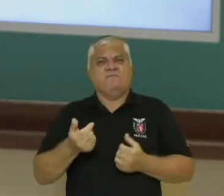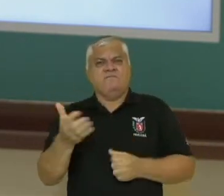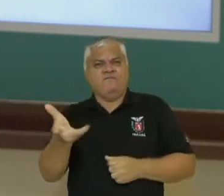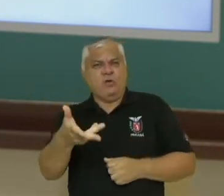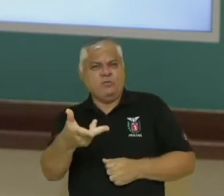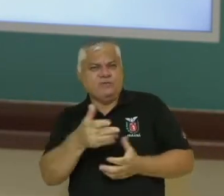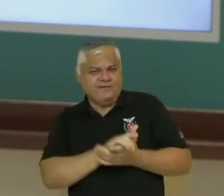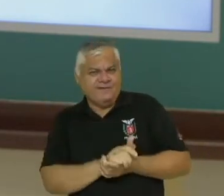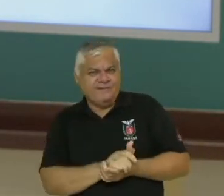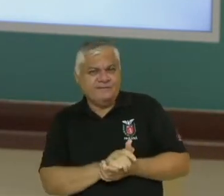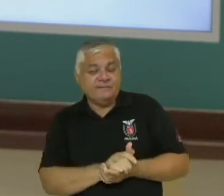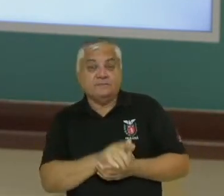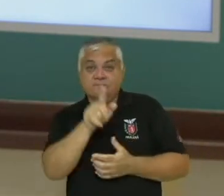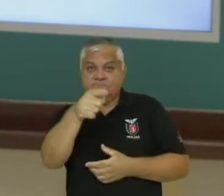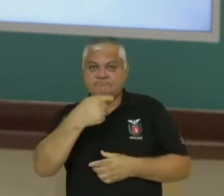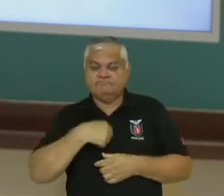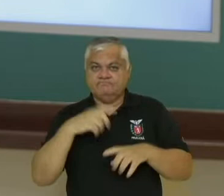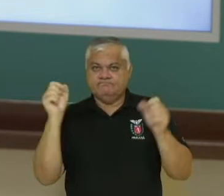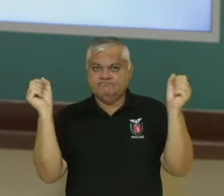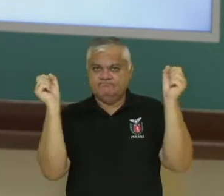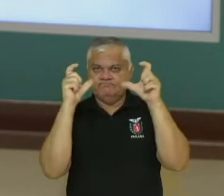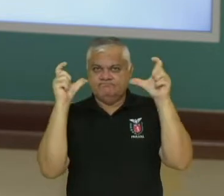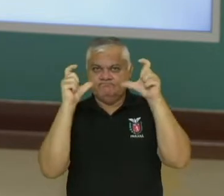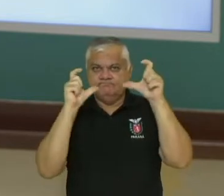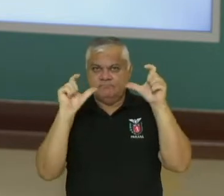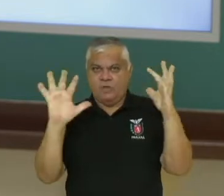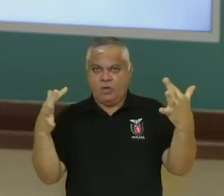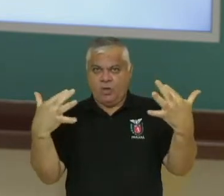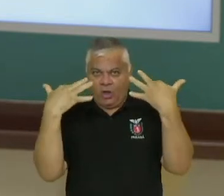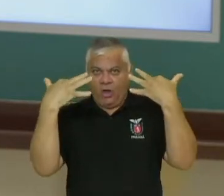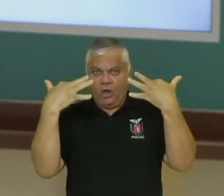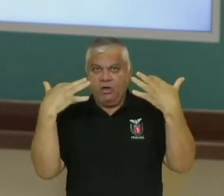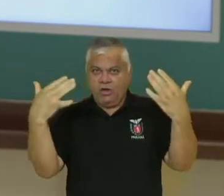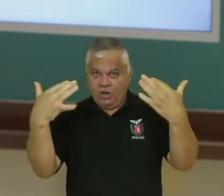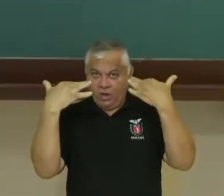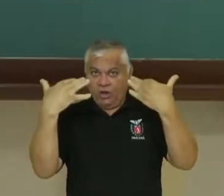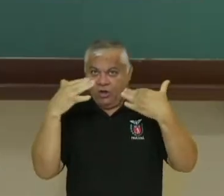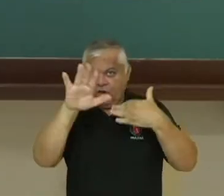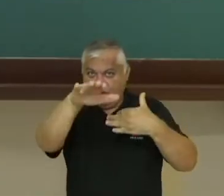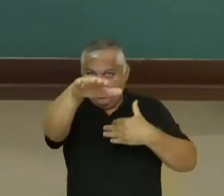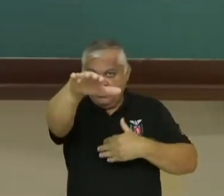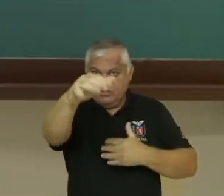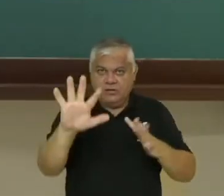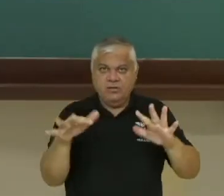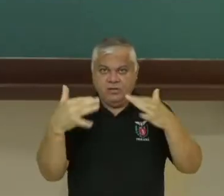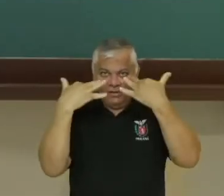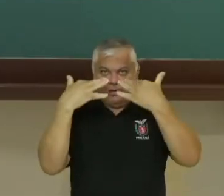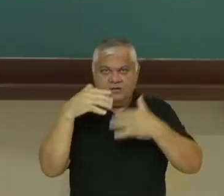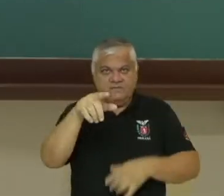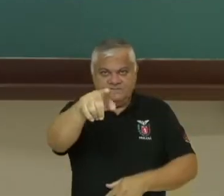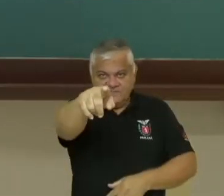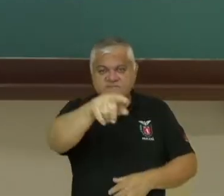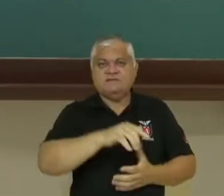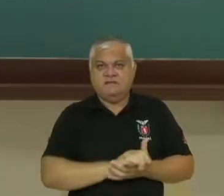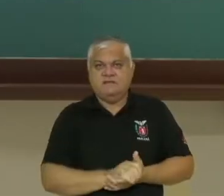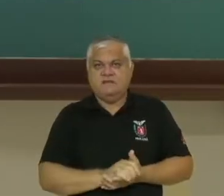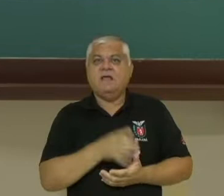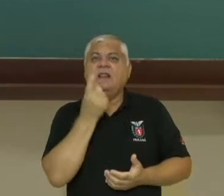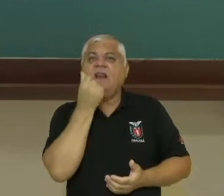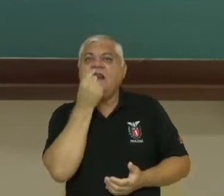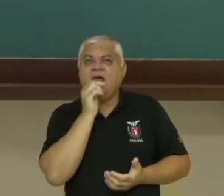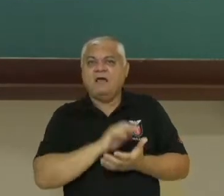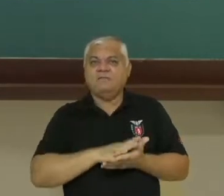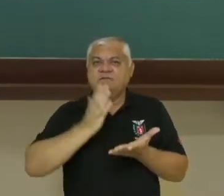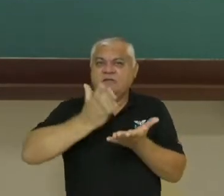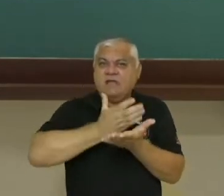Inclusive, meus queridos, fique esperto aqui, olha aqui para mim, repara, olha aqui, ó. Cara, pega lápis, pega